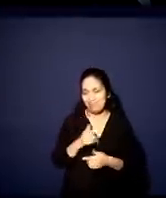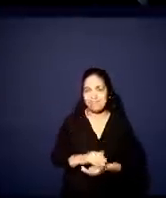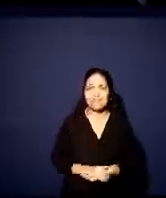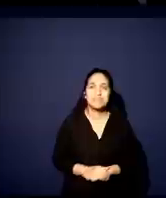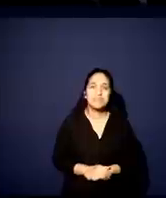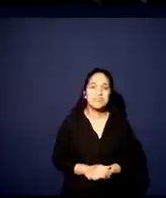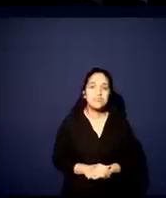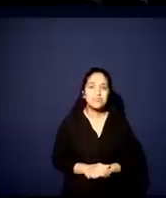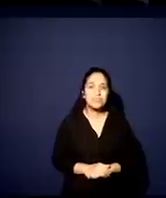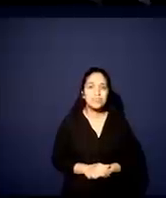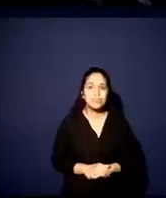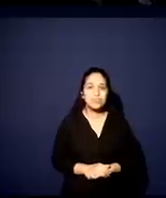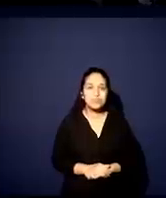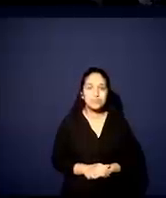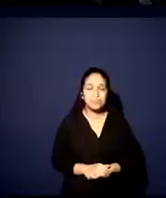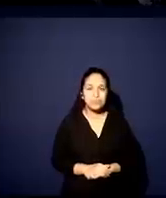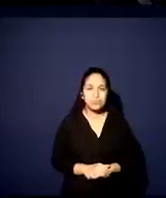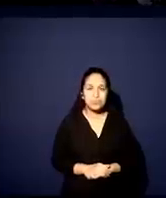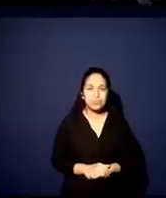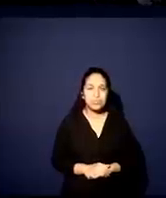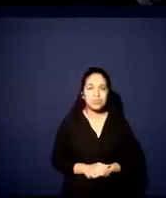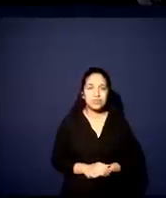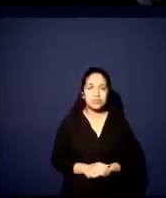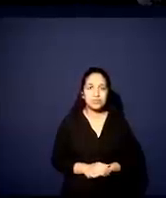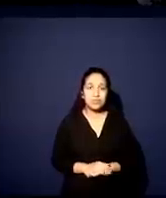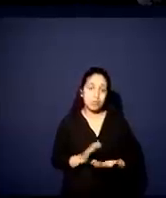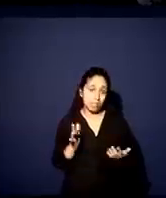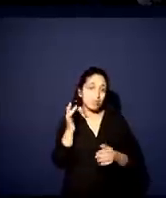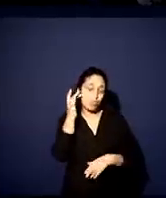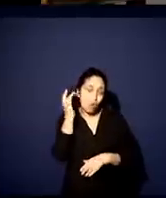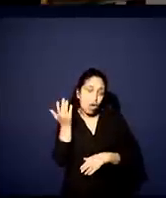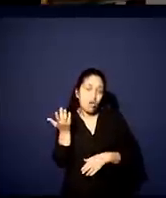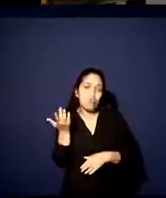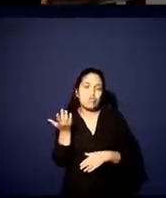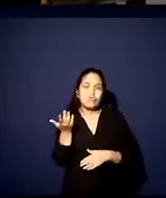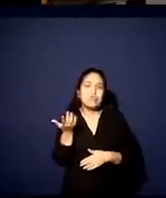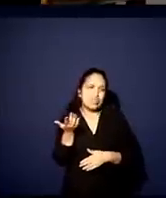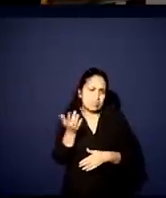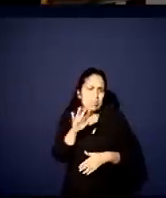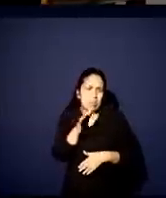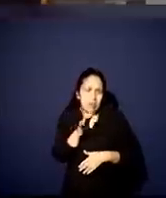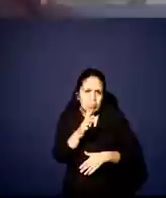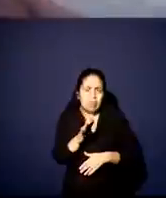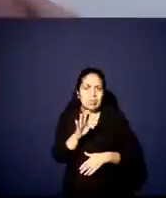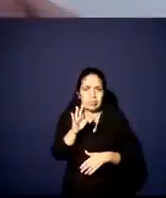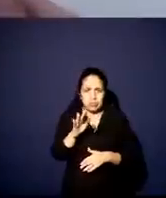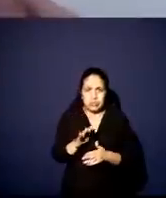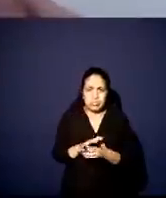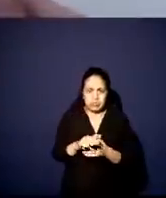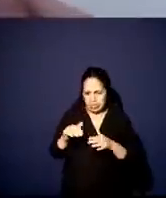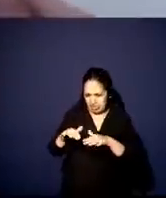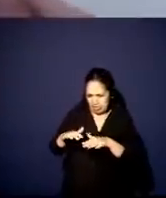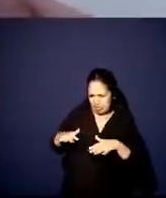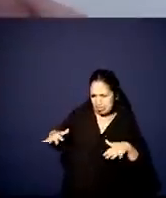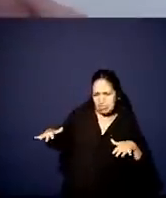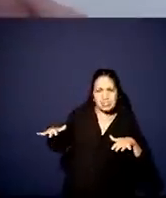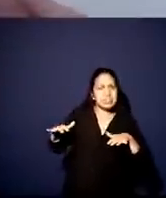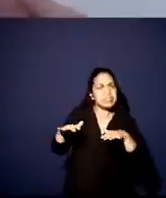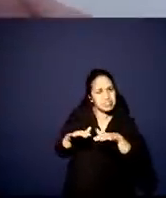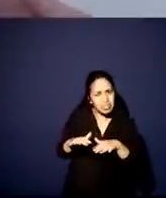mas no final eu acho que é um pouco isso, aquele cenário que a